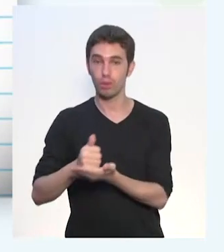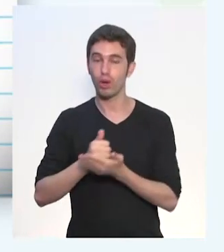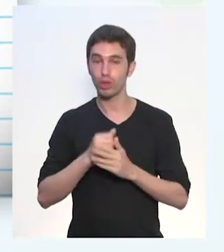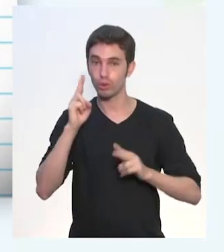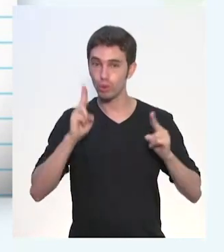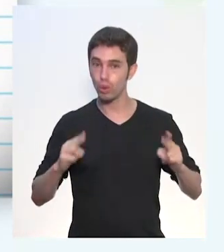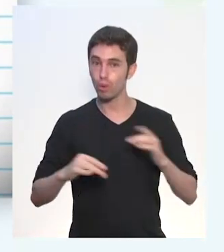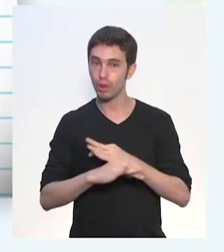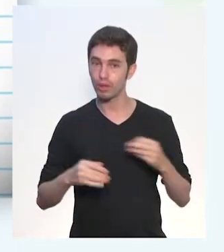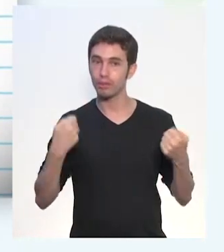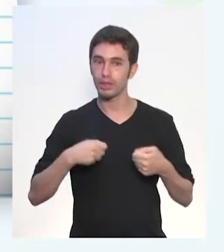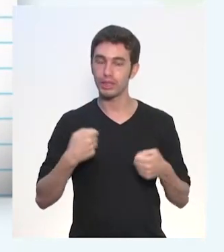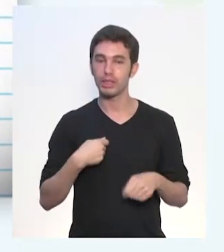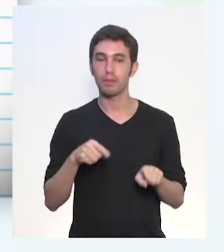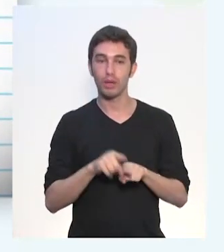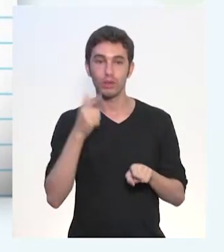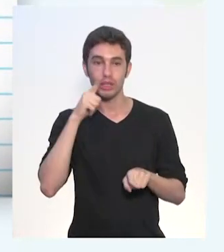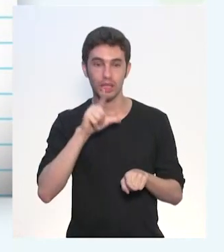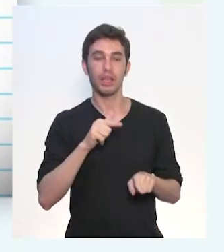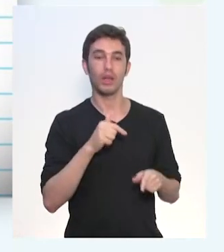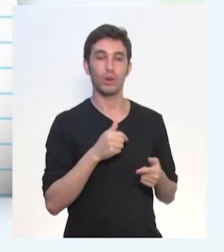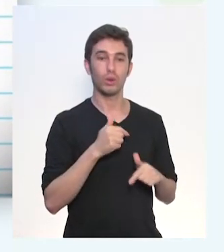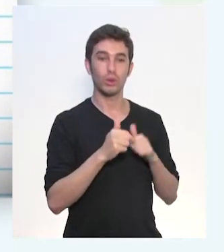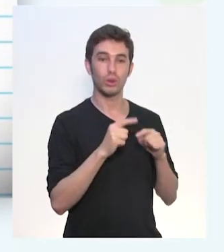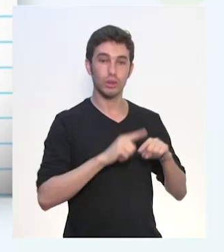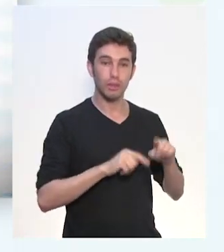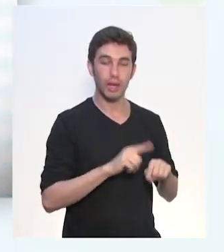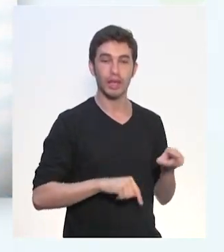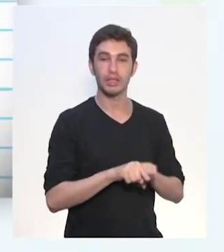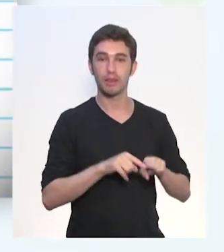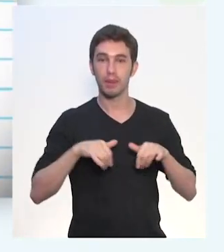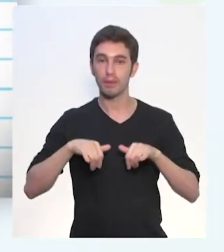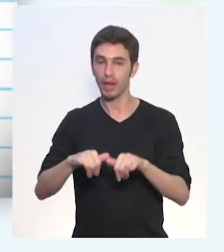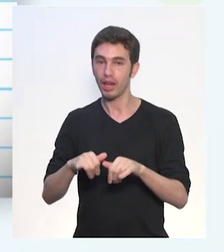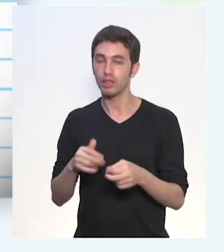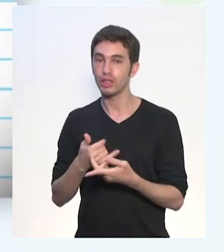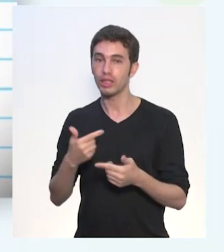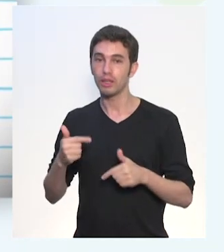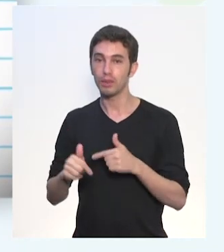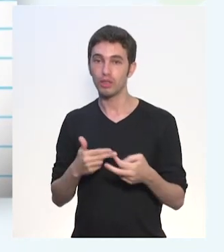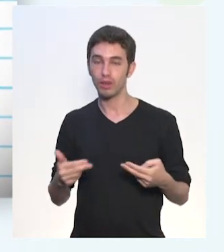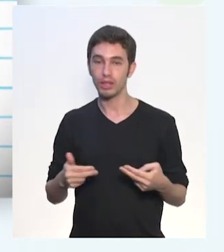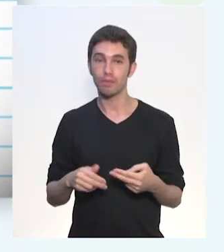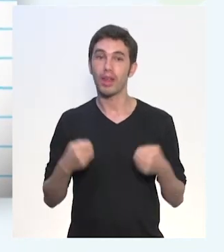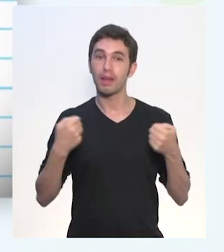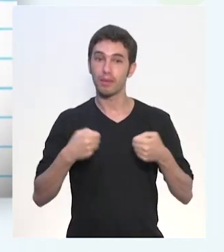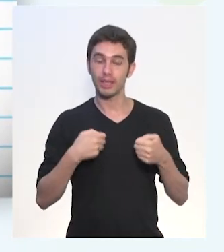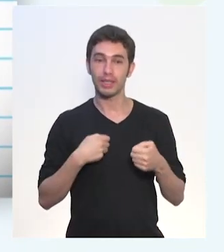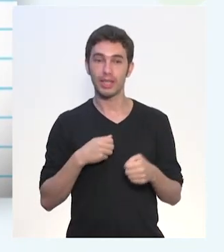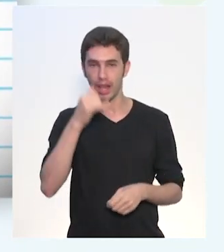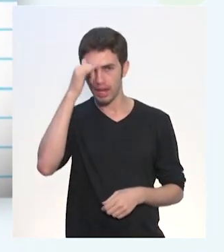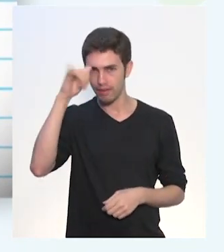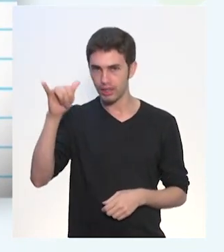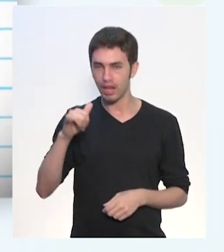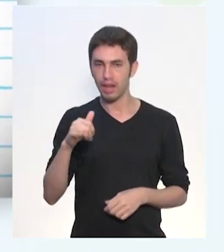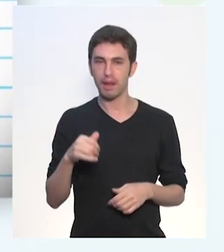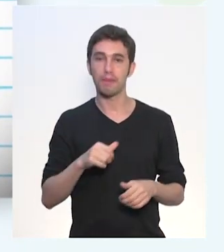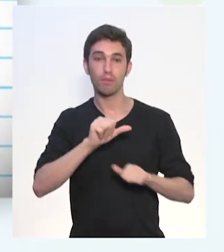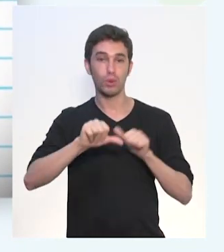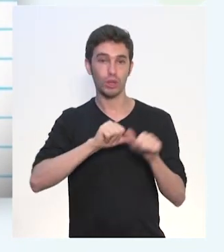aos bens, serviços, mercados e trabalhos de forma sustentável, é necessário evitar, mudar e melhorar. Ou seja,